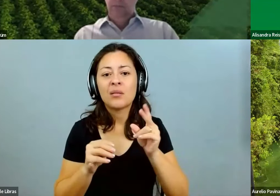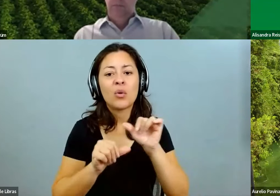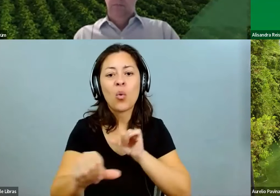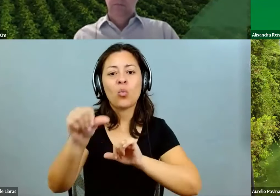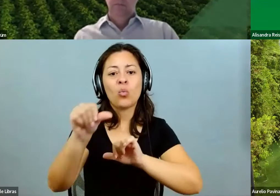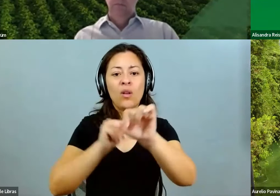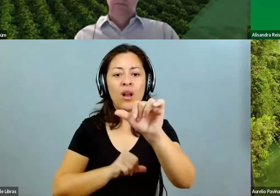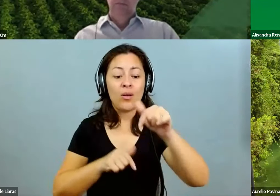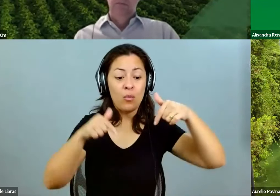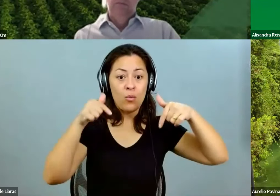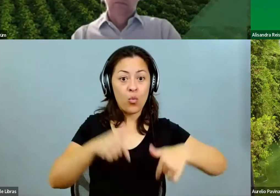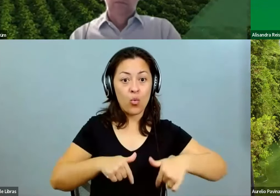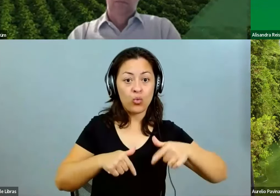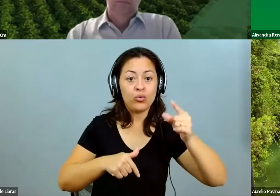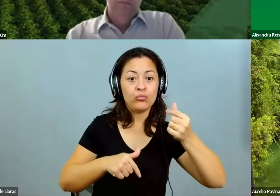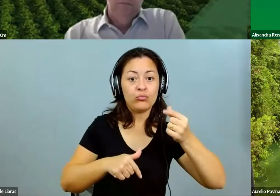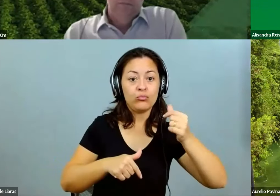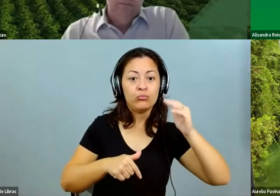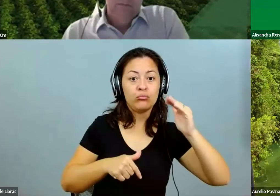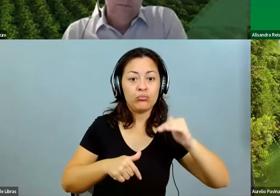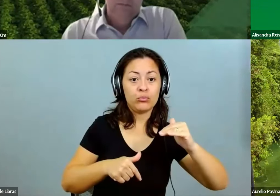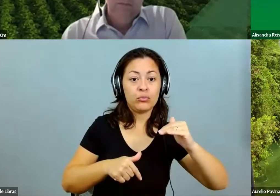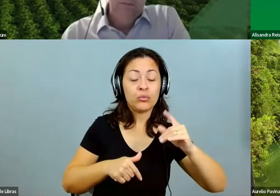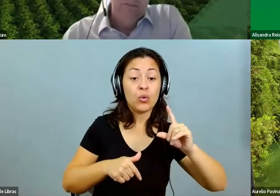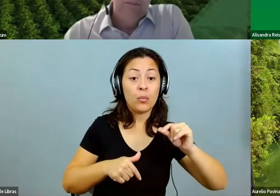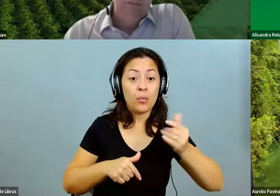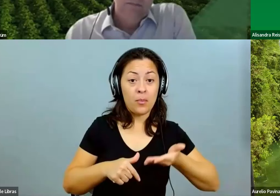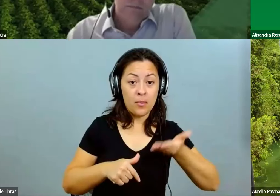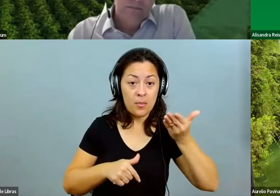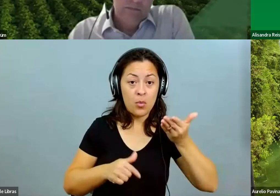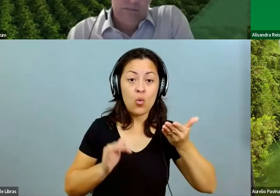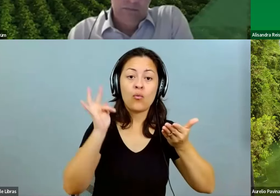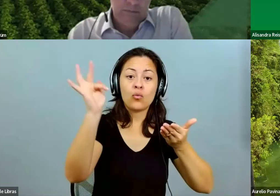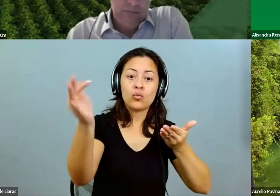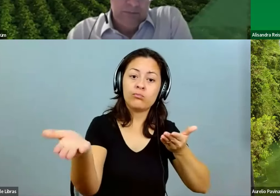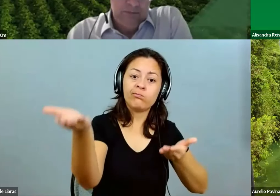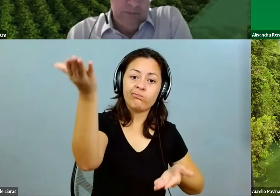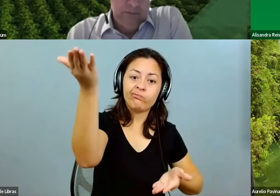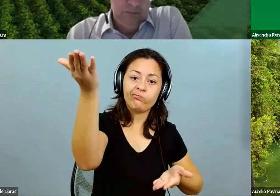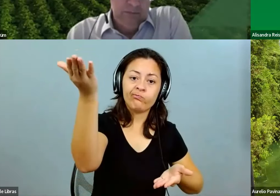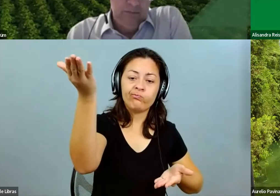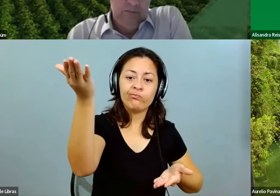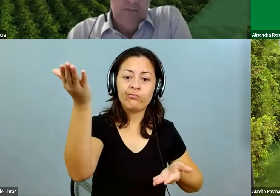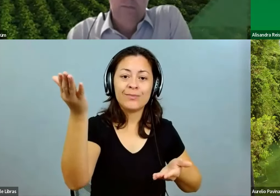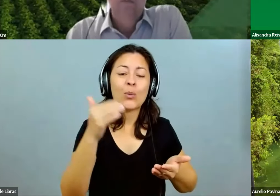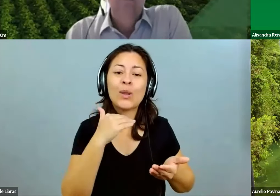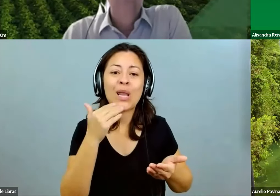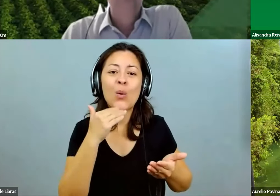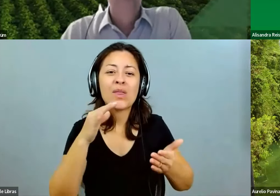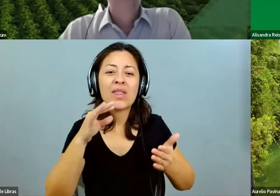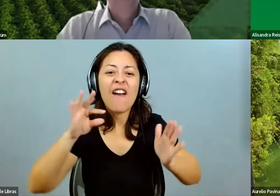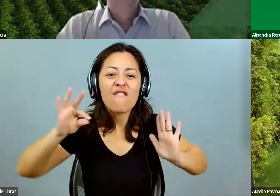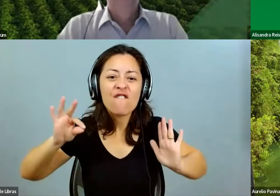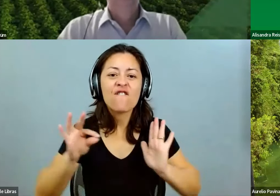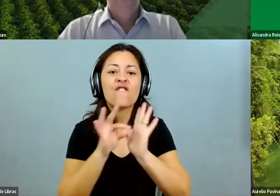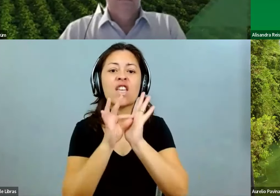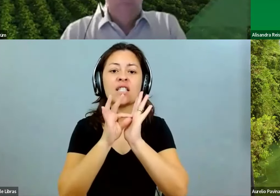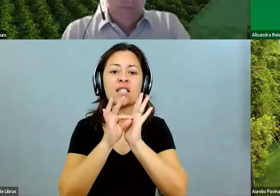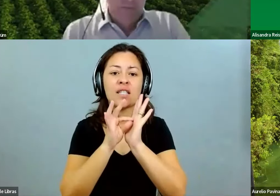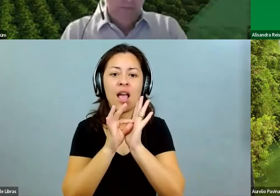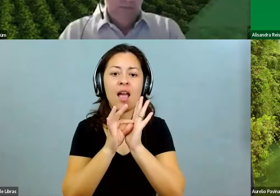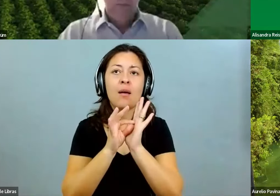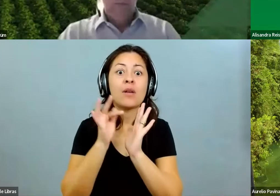numa posição de de fixar mais mais próximo né e não tá dando a oportunidade de fixar mais longo prazo Esse é um é